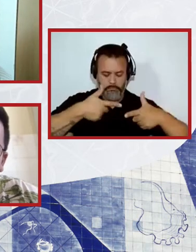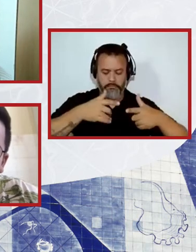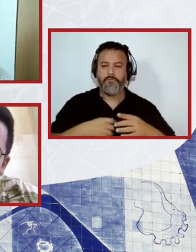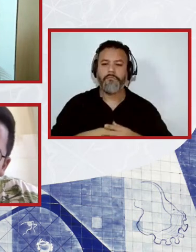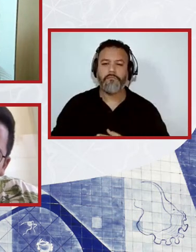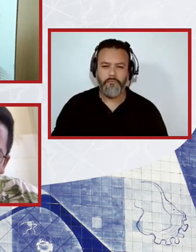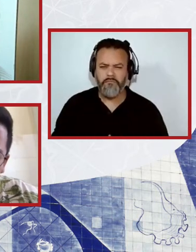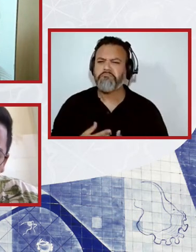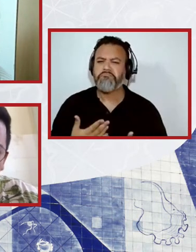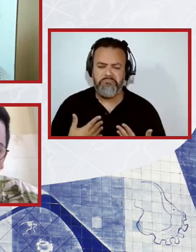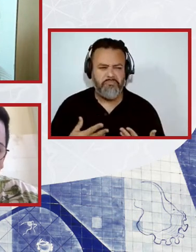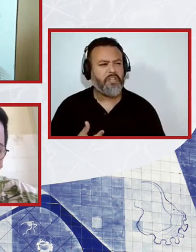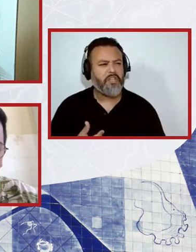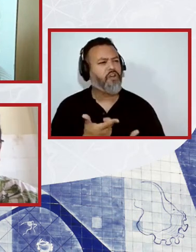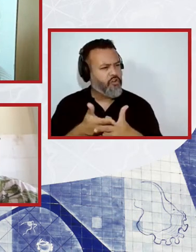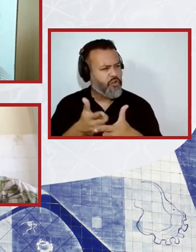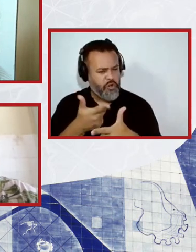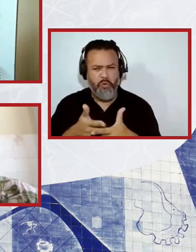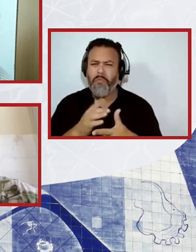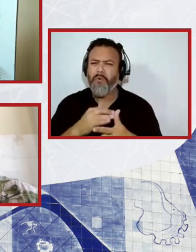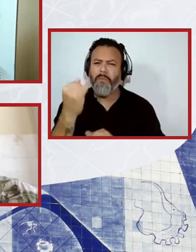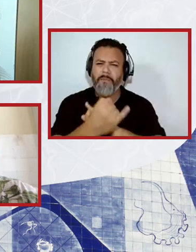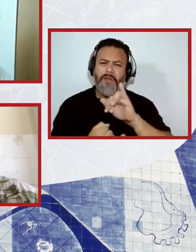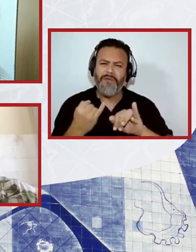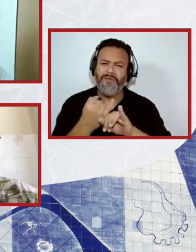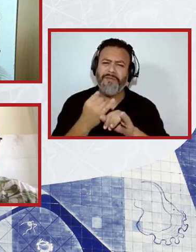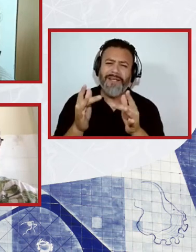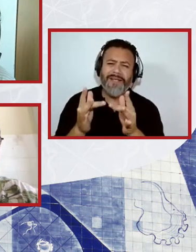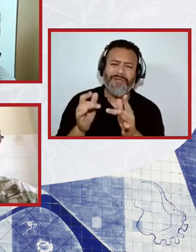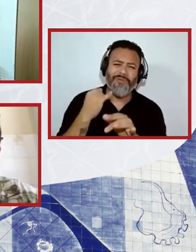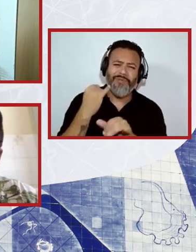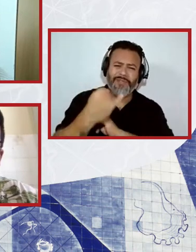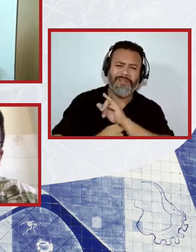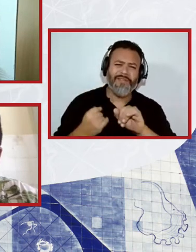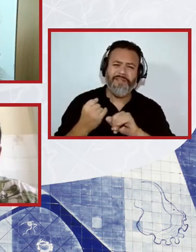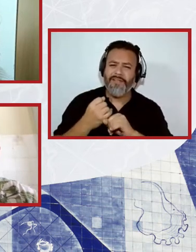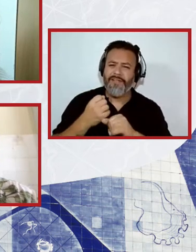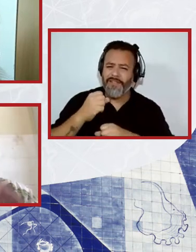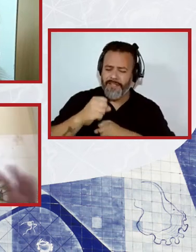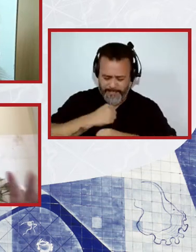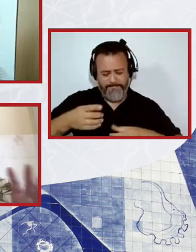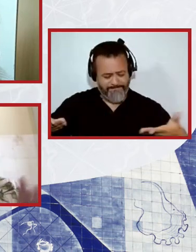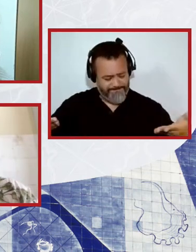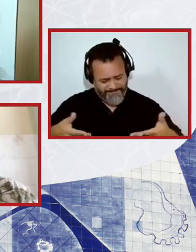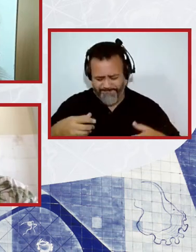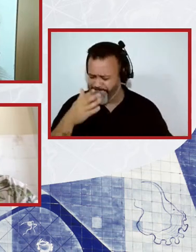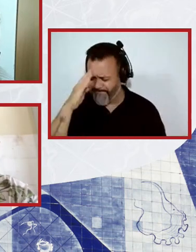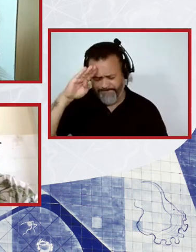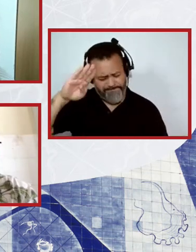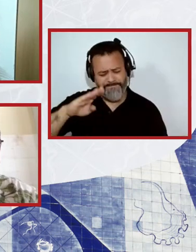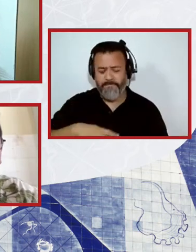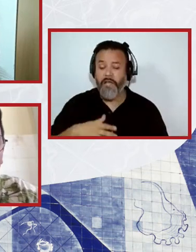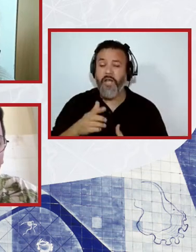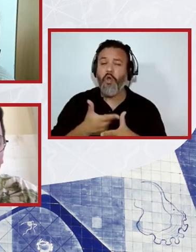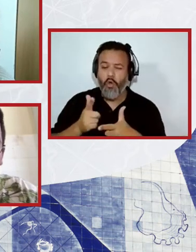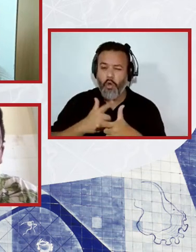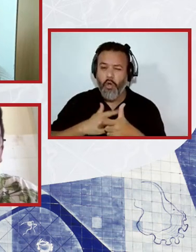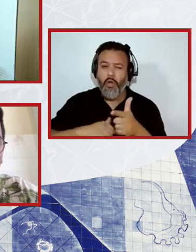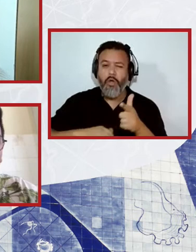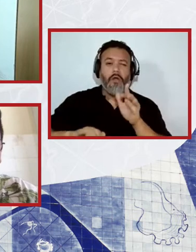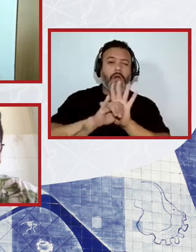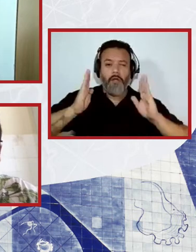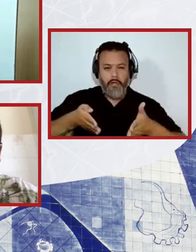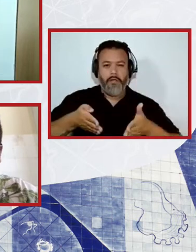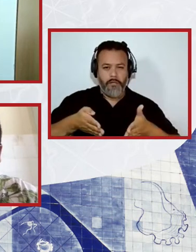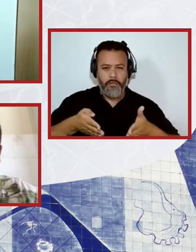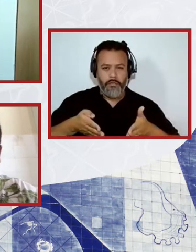tivemos muitos problemas com internet, com a conexão, né, esse ano. Os problemas já foram identificados, eu acho que, eu